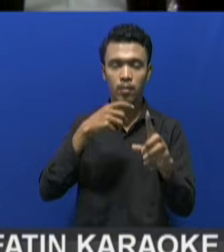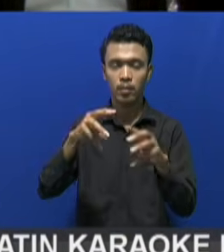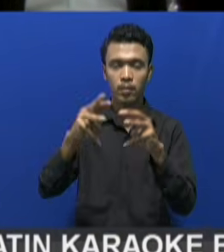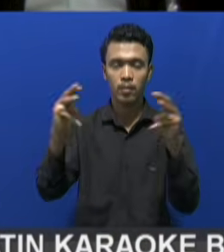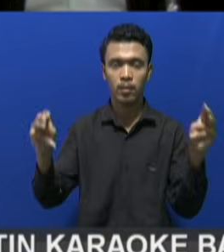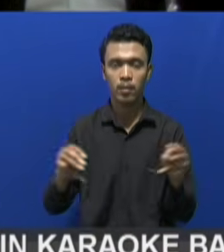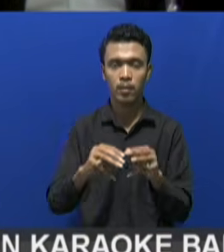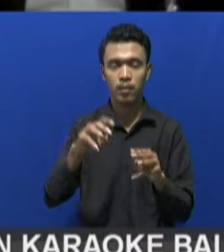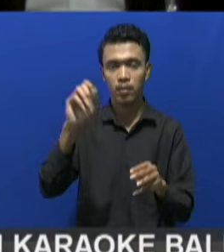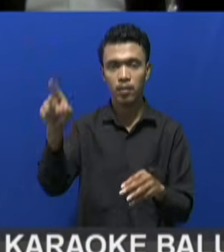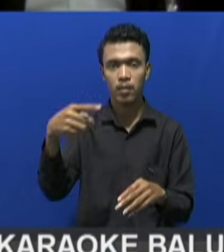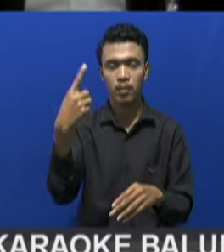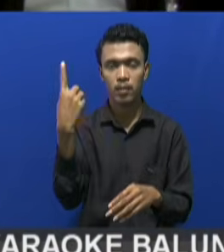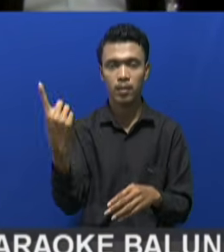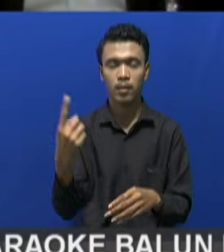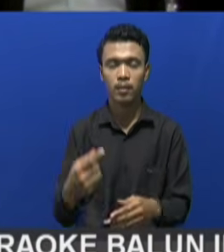Sanulo Recinda.